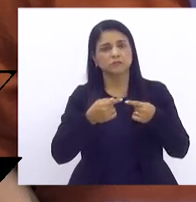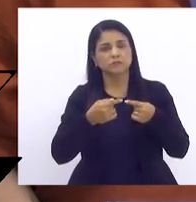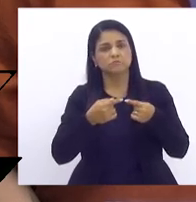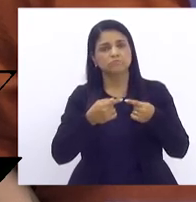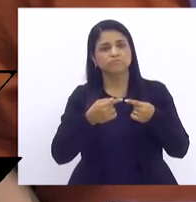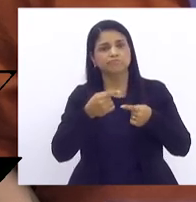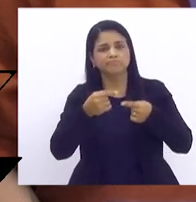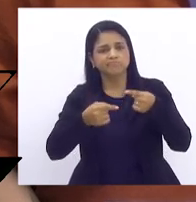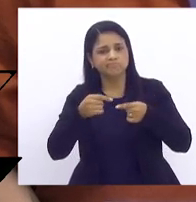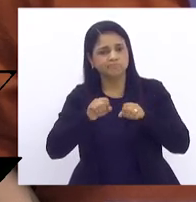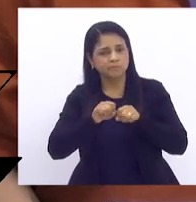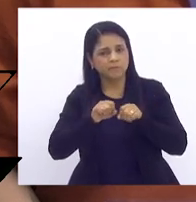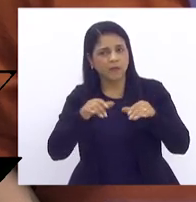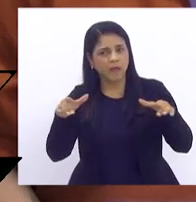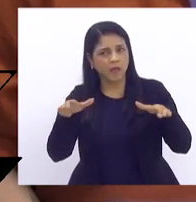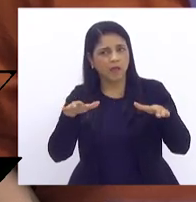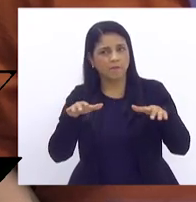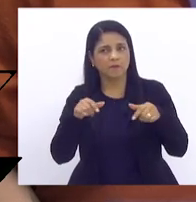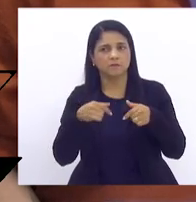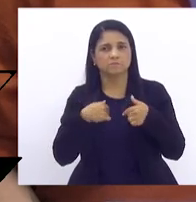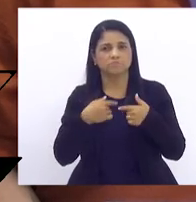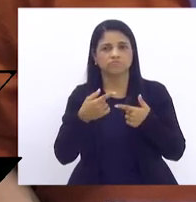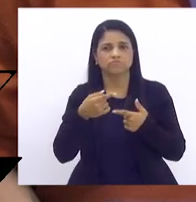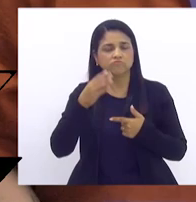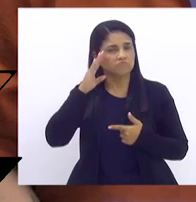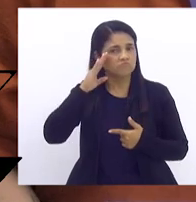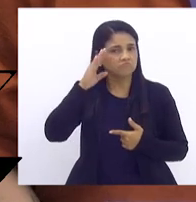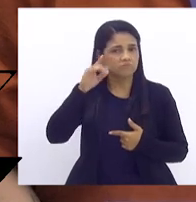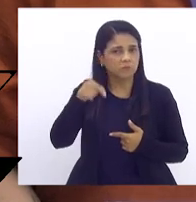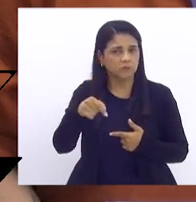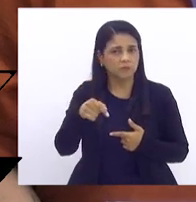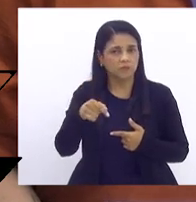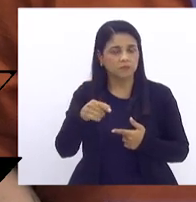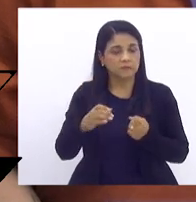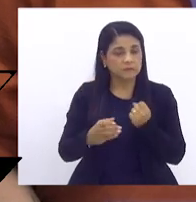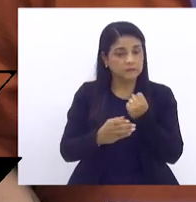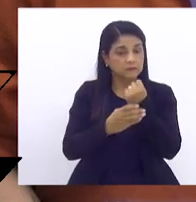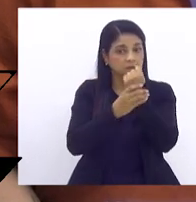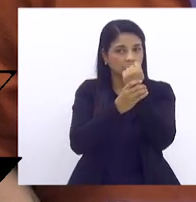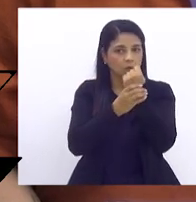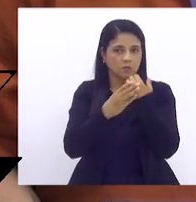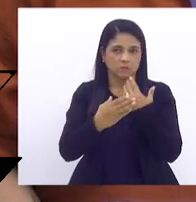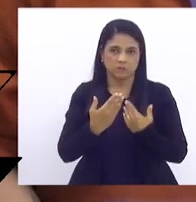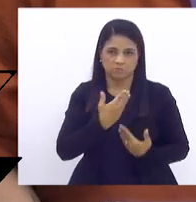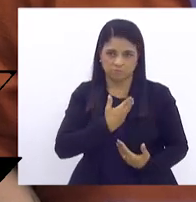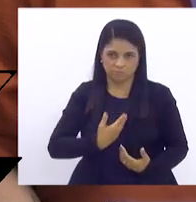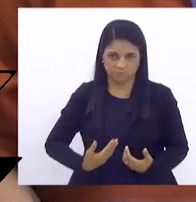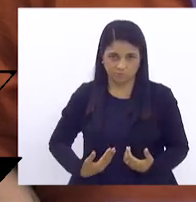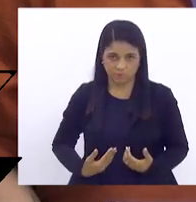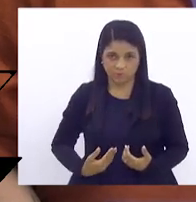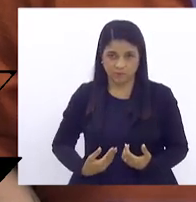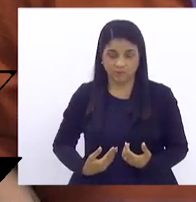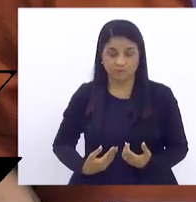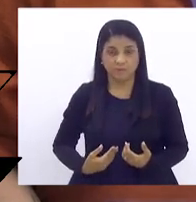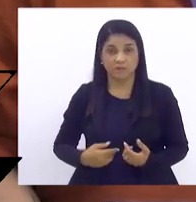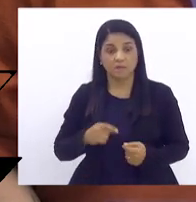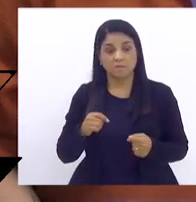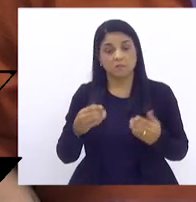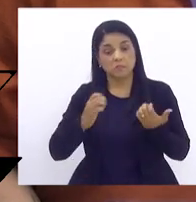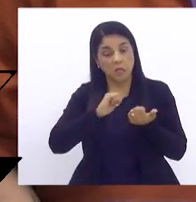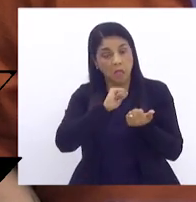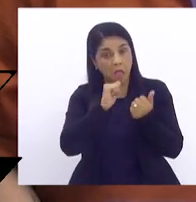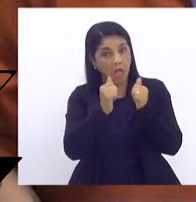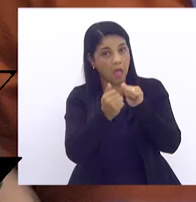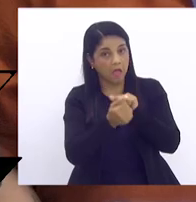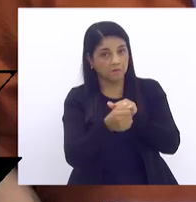uma prioridade do fundo da segurança pública, mas, dependendo do ativo, pode ser mais adequado